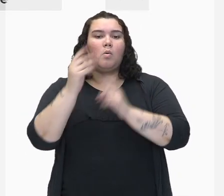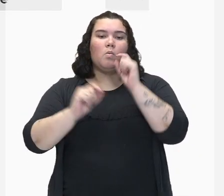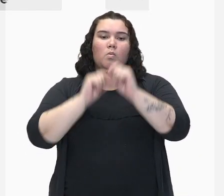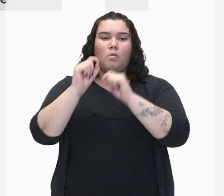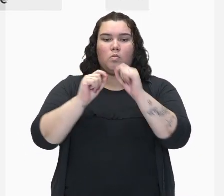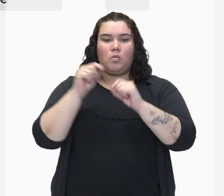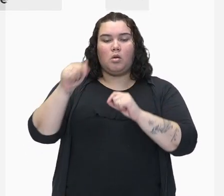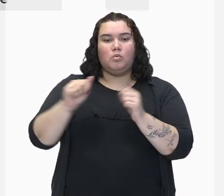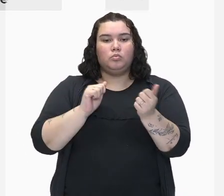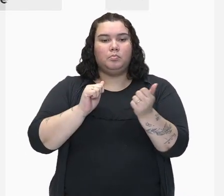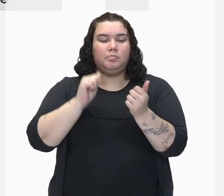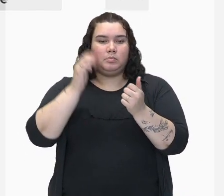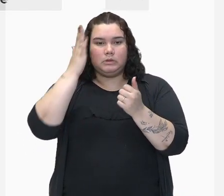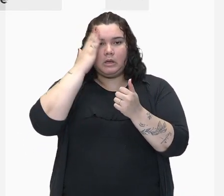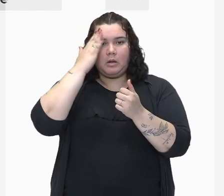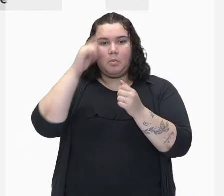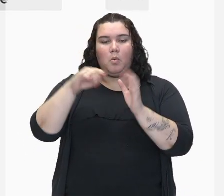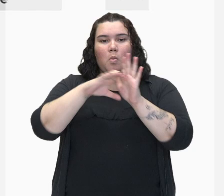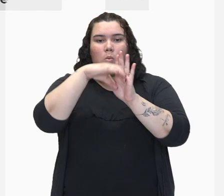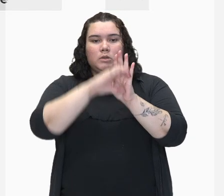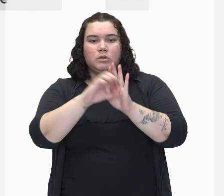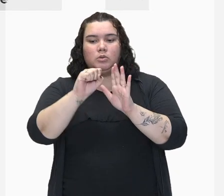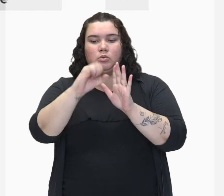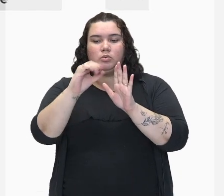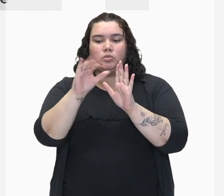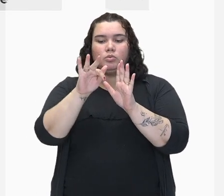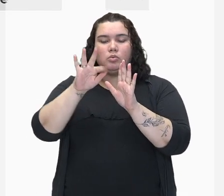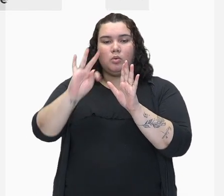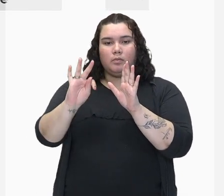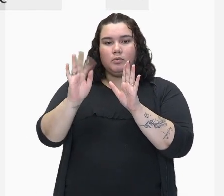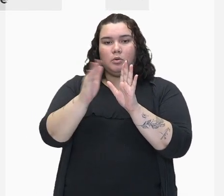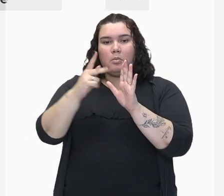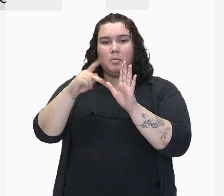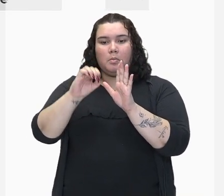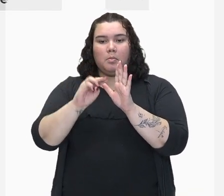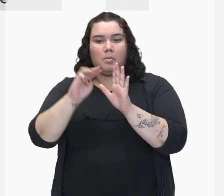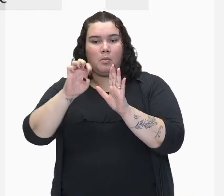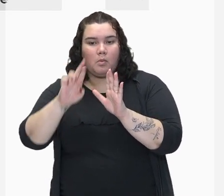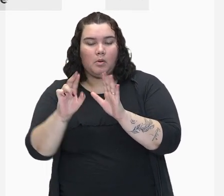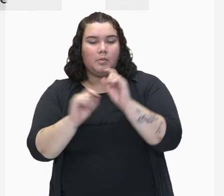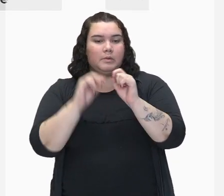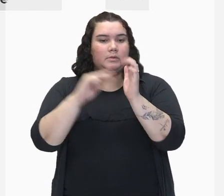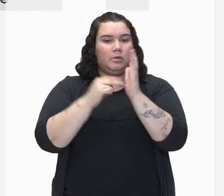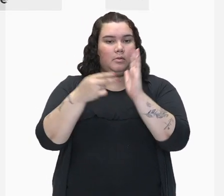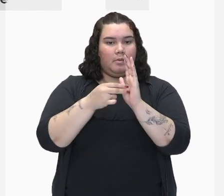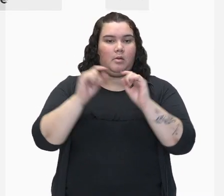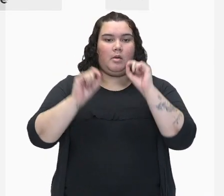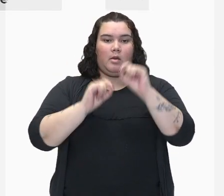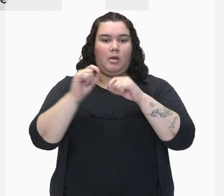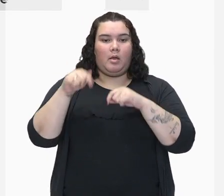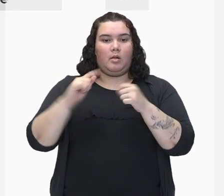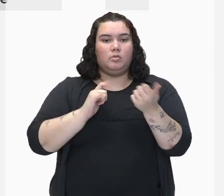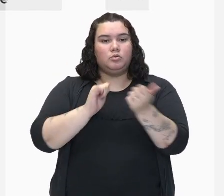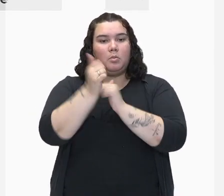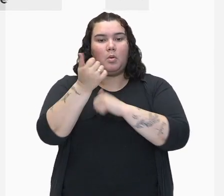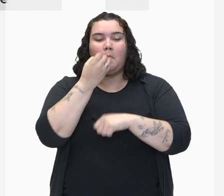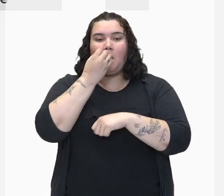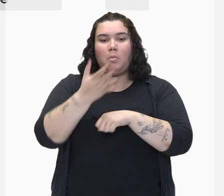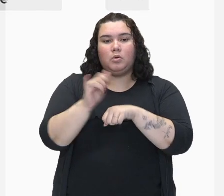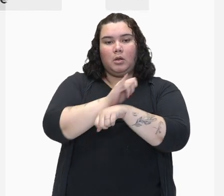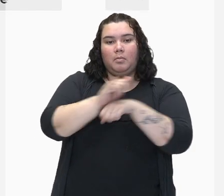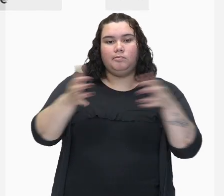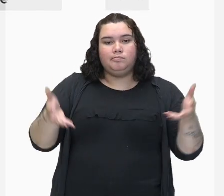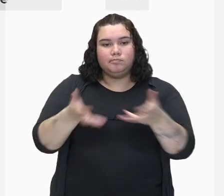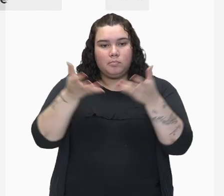mais eficazes para fortalecer o poder brando de uma nação, promovendo valores e cultura sem a necessidade de